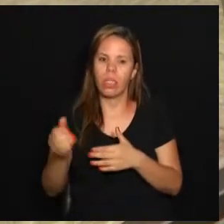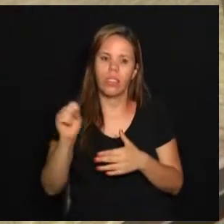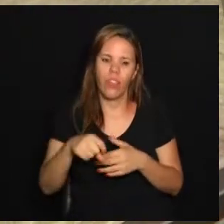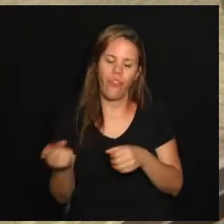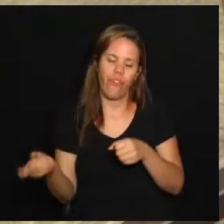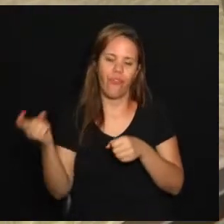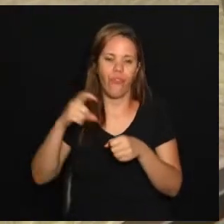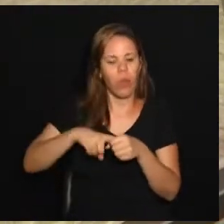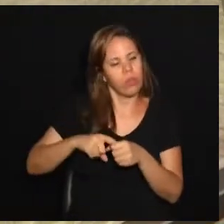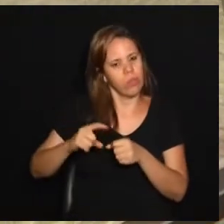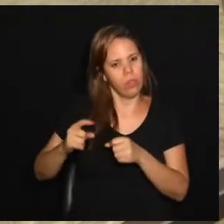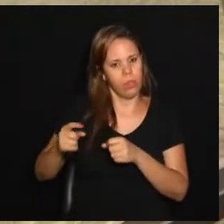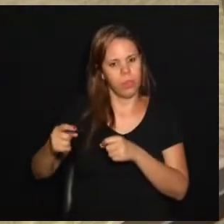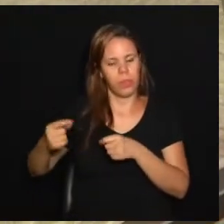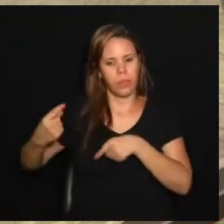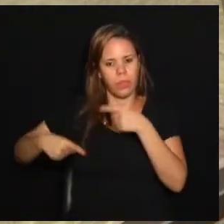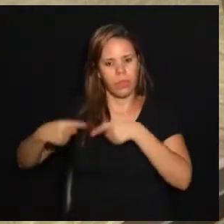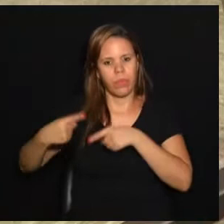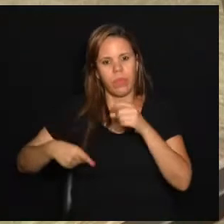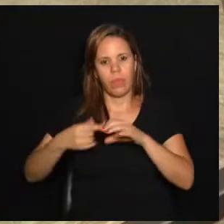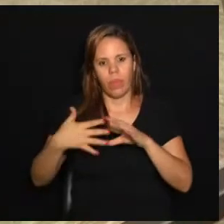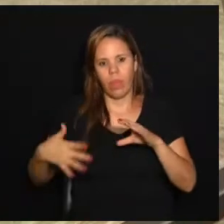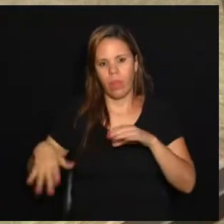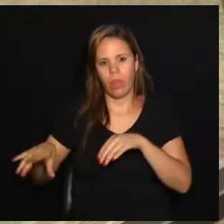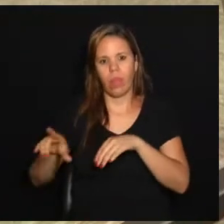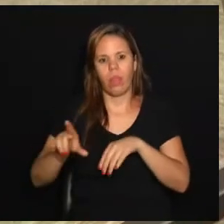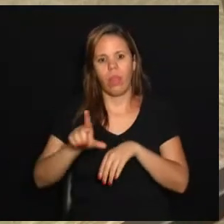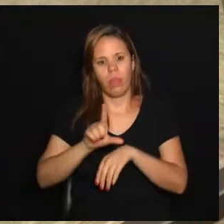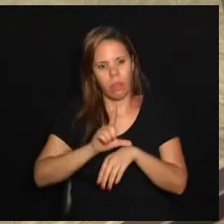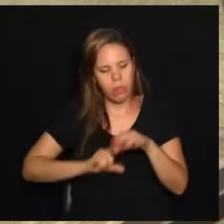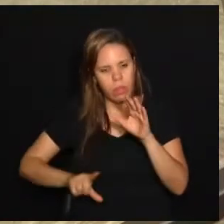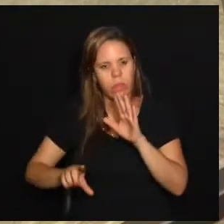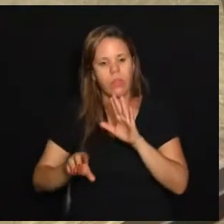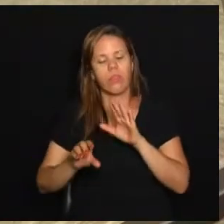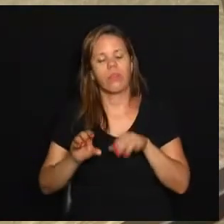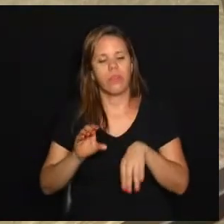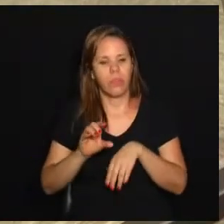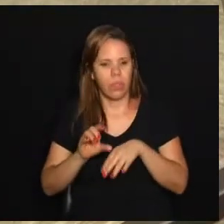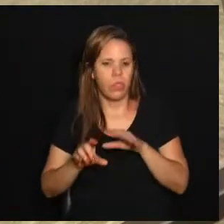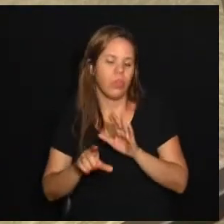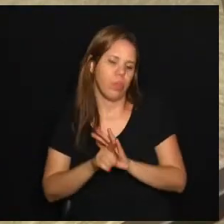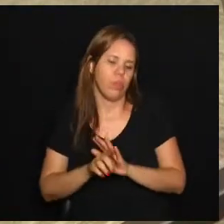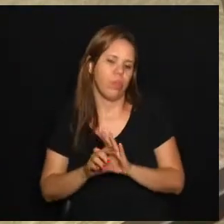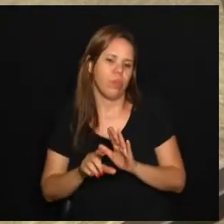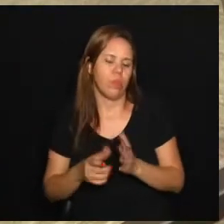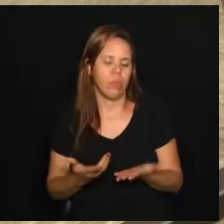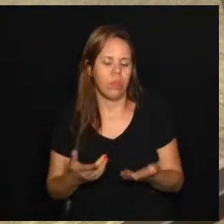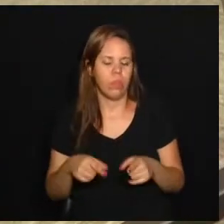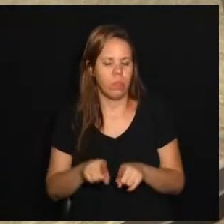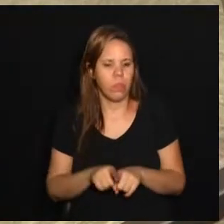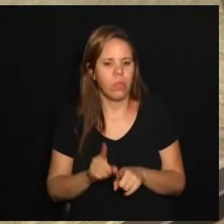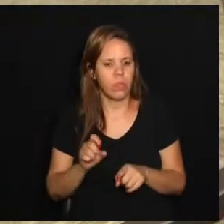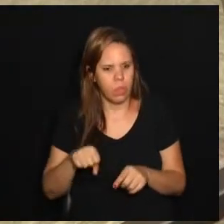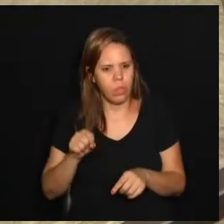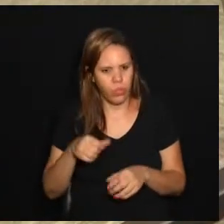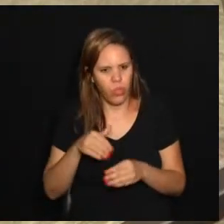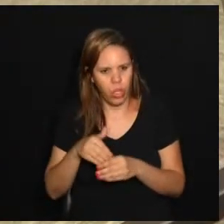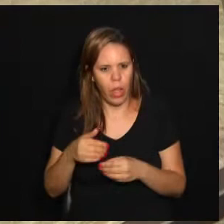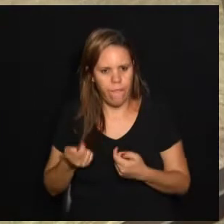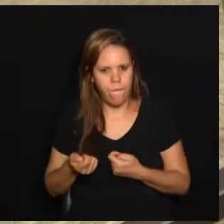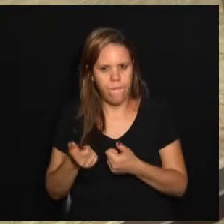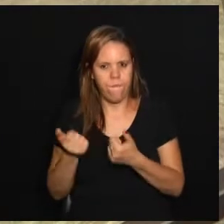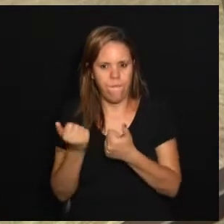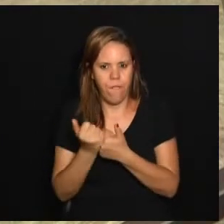daí projeto voltar com características de legalidade de condicionalidade e assim sendo votado